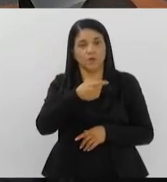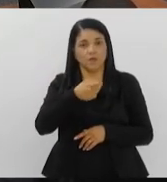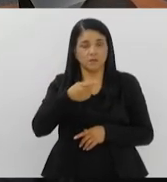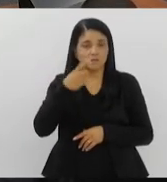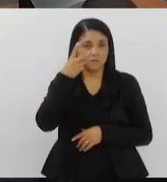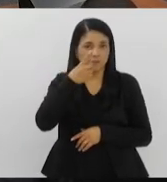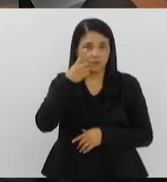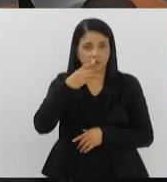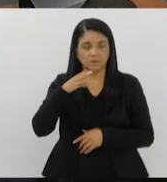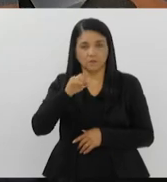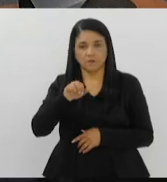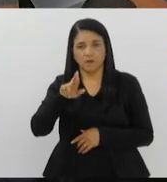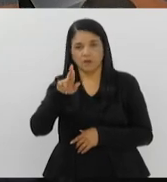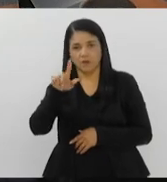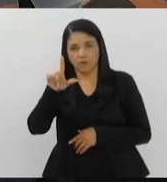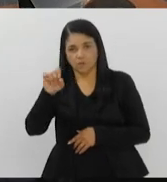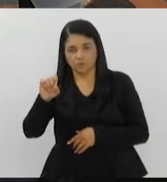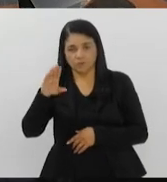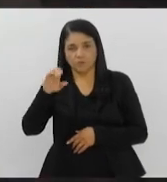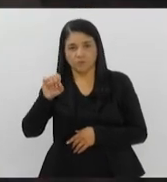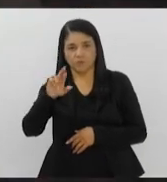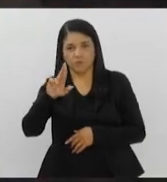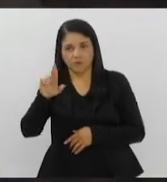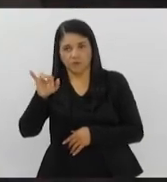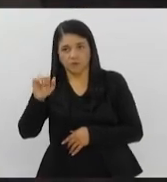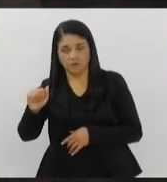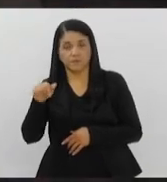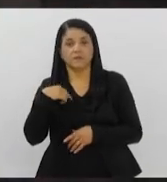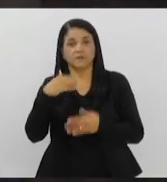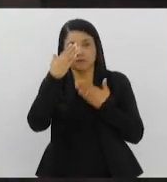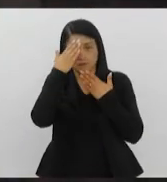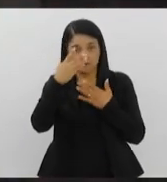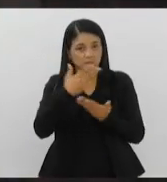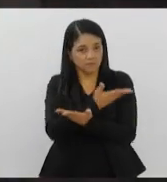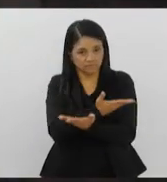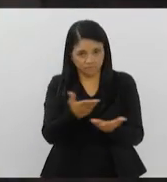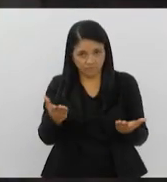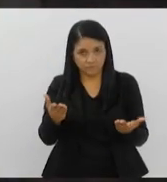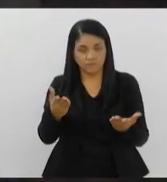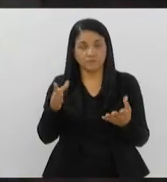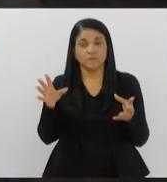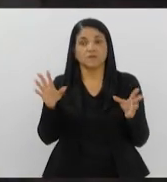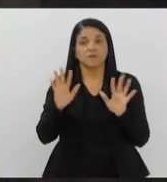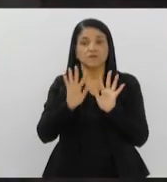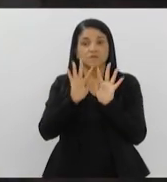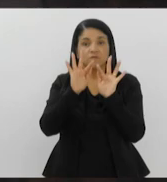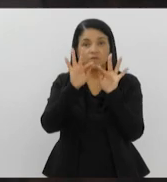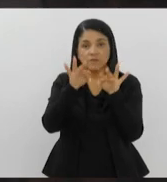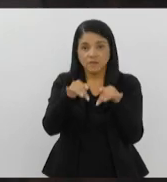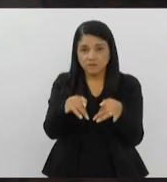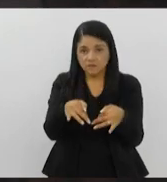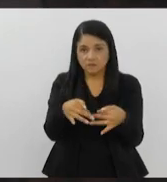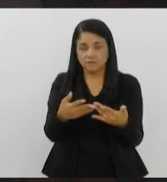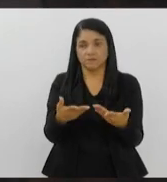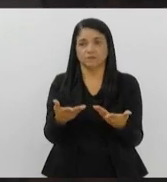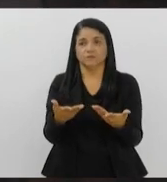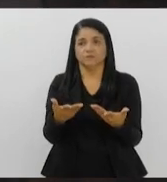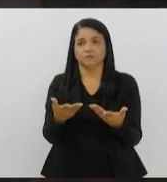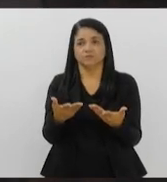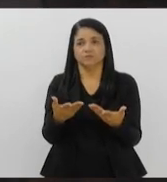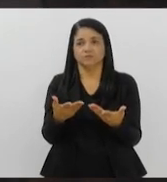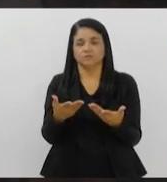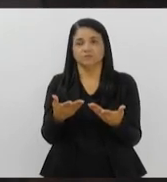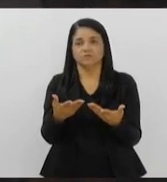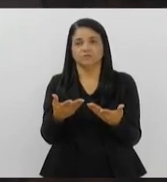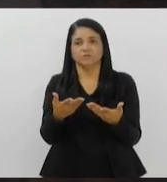Correa e agradecer a todos vocês finalizando mais uma